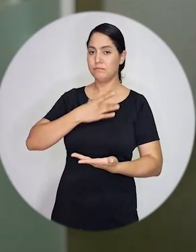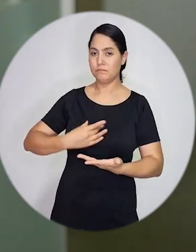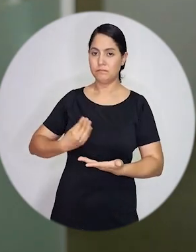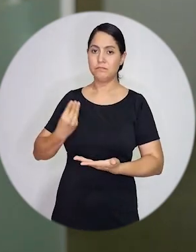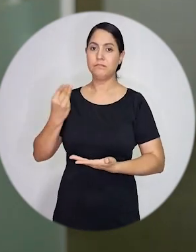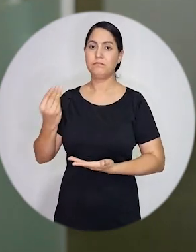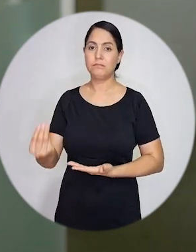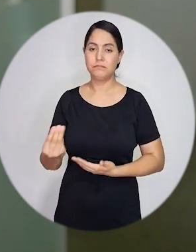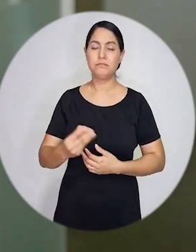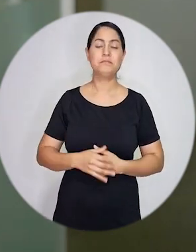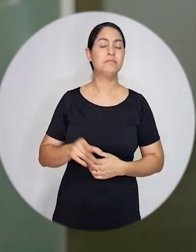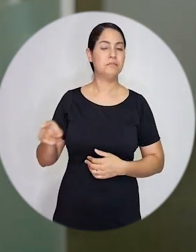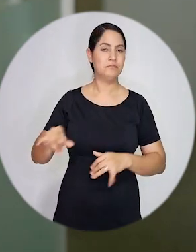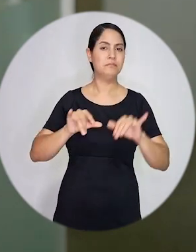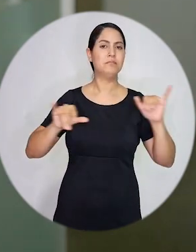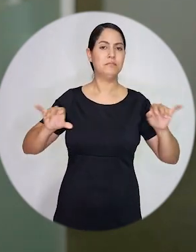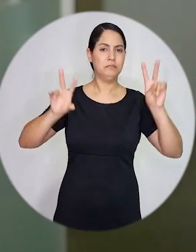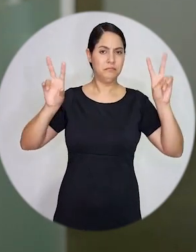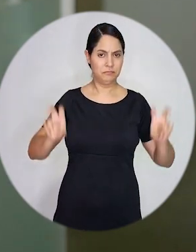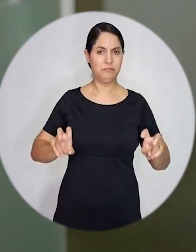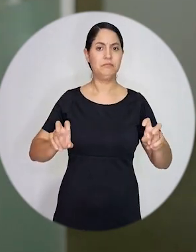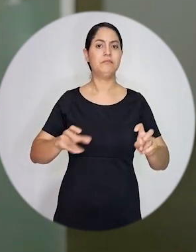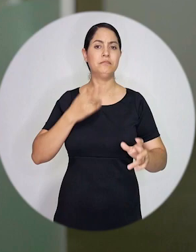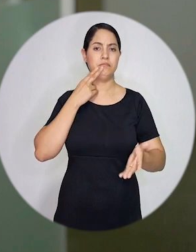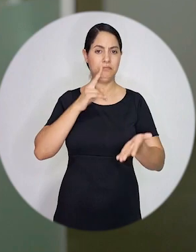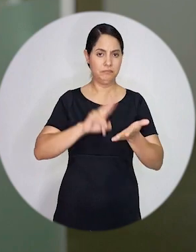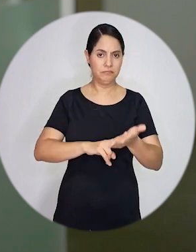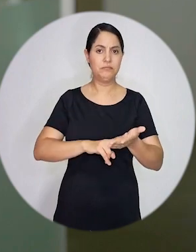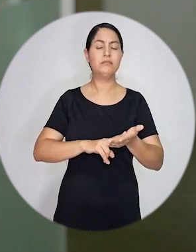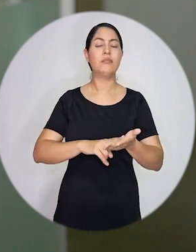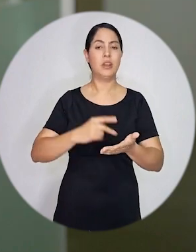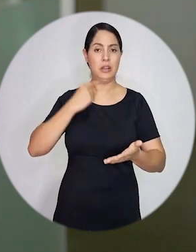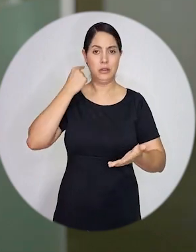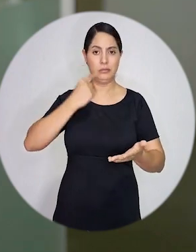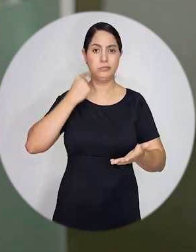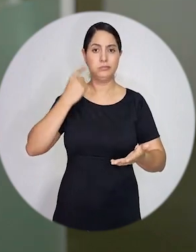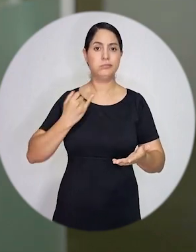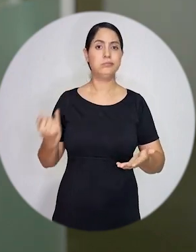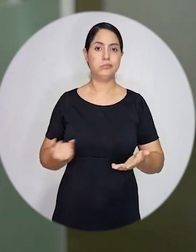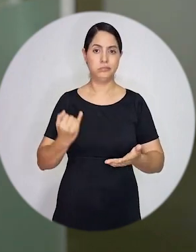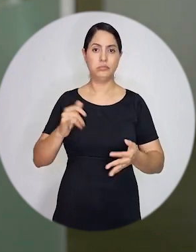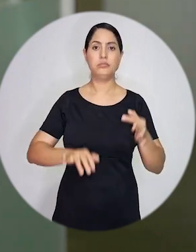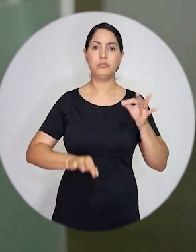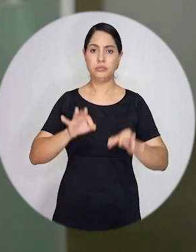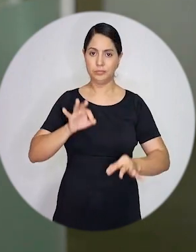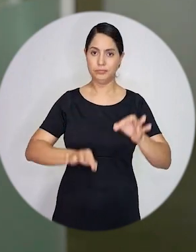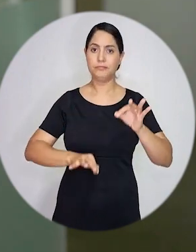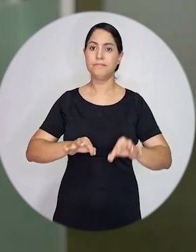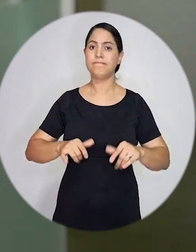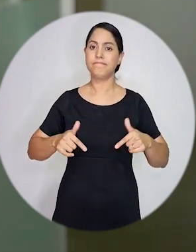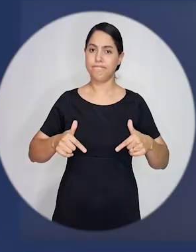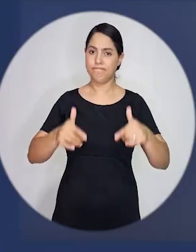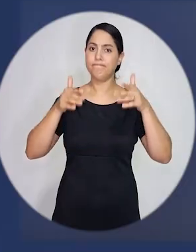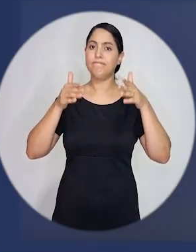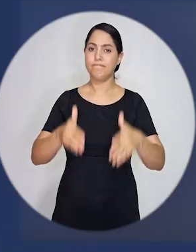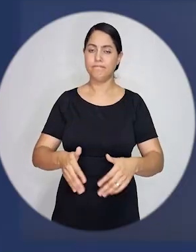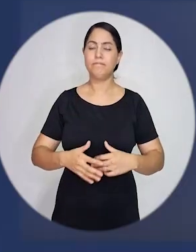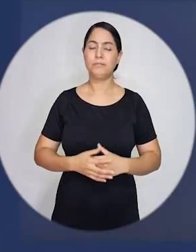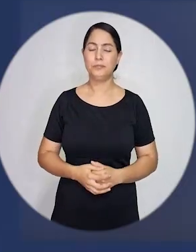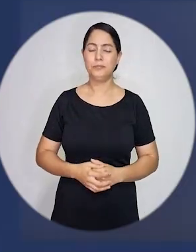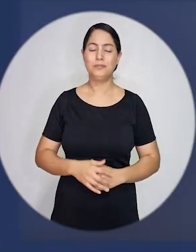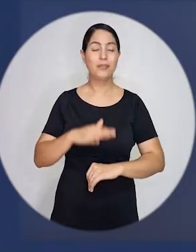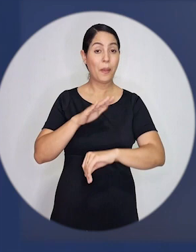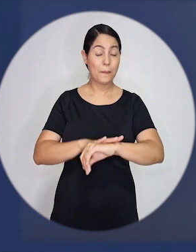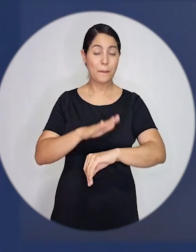a inclusão do artigo que define o advogado como indispensável à administração da justiça. O